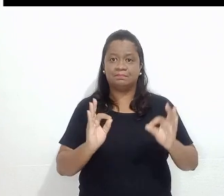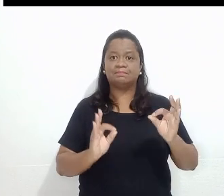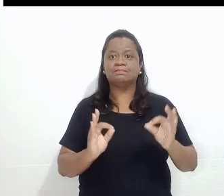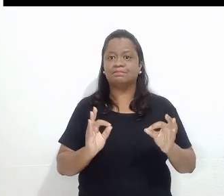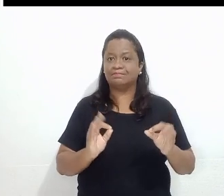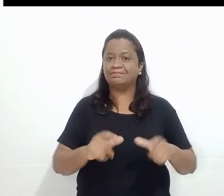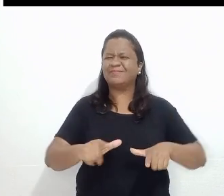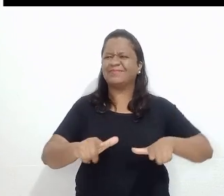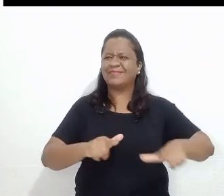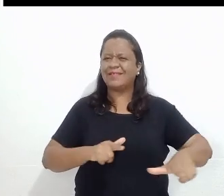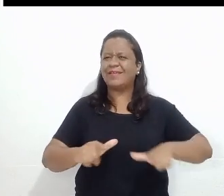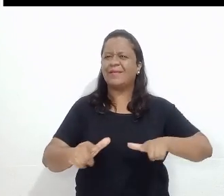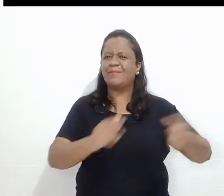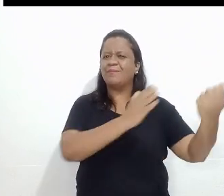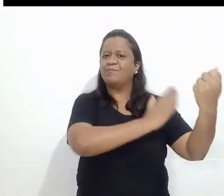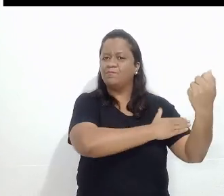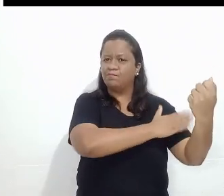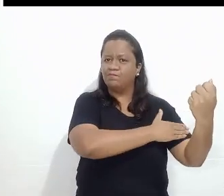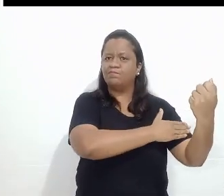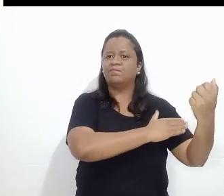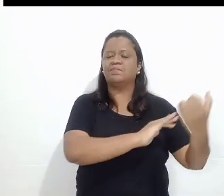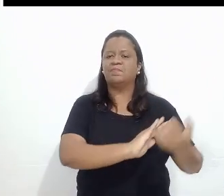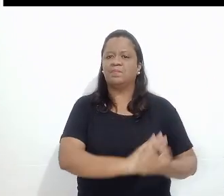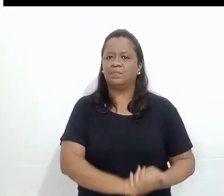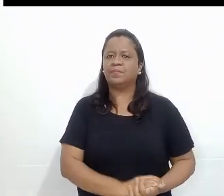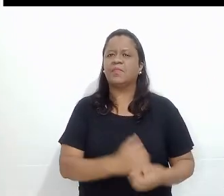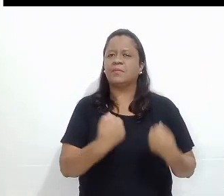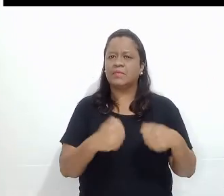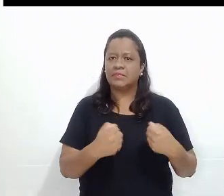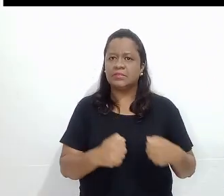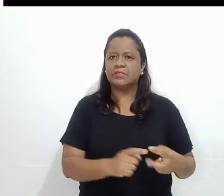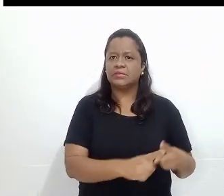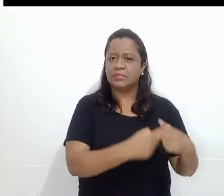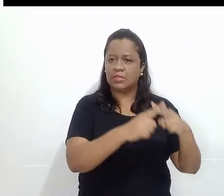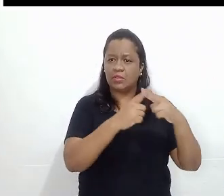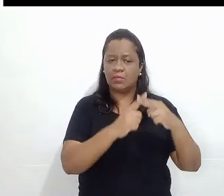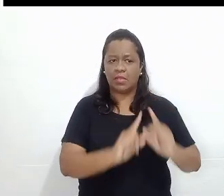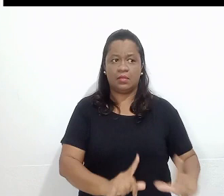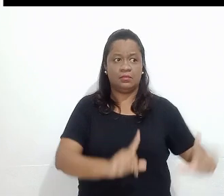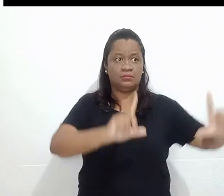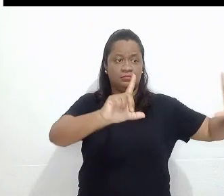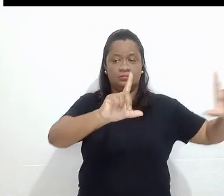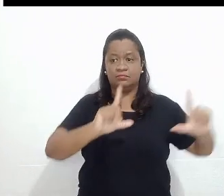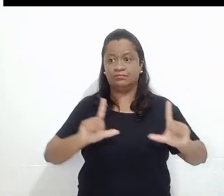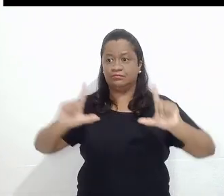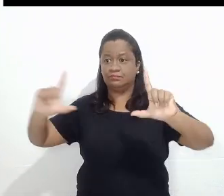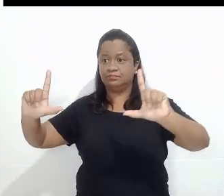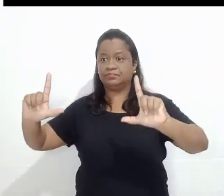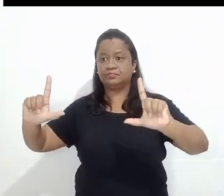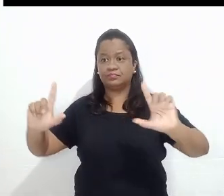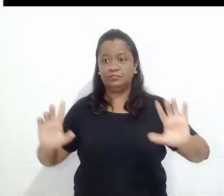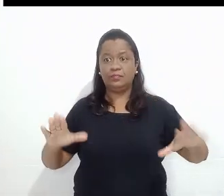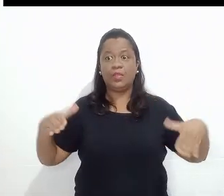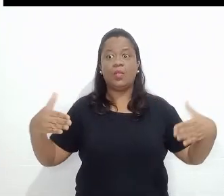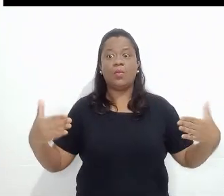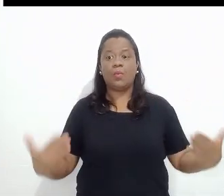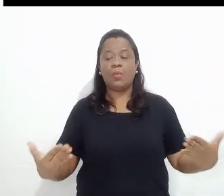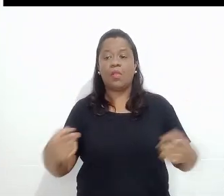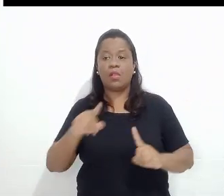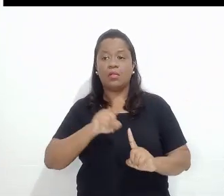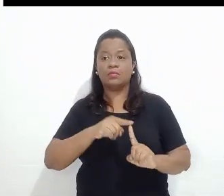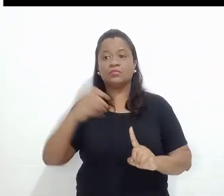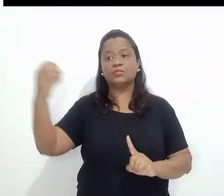trabalho braçal também, né? Tem que arrumar isso tudo, posicionar isso tudo no cenário. Qual é o tipo de luz que